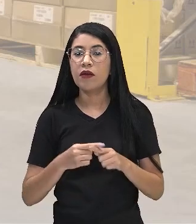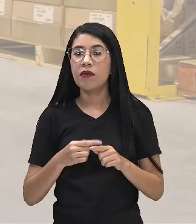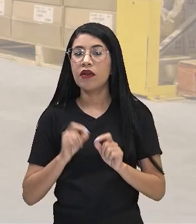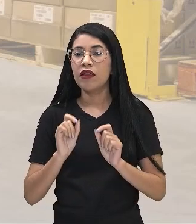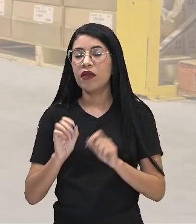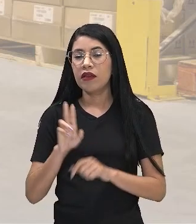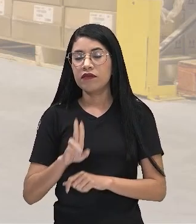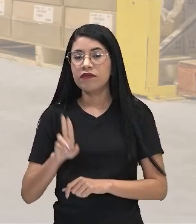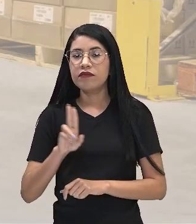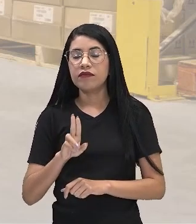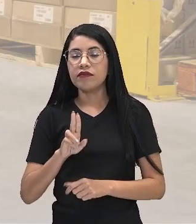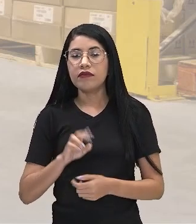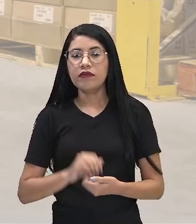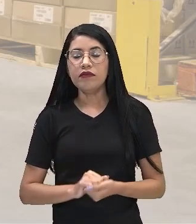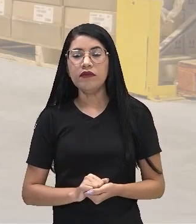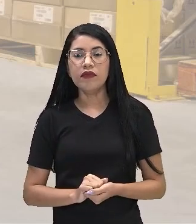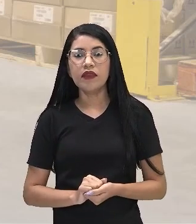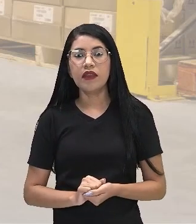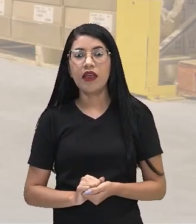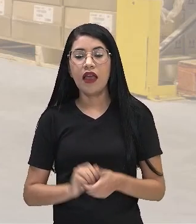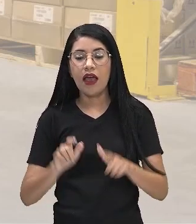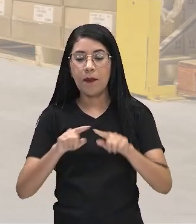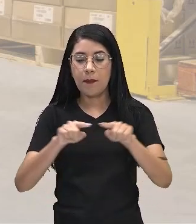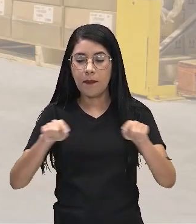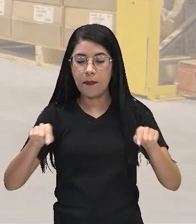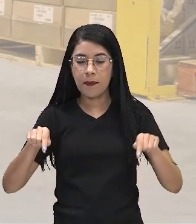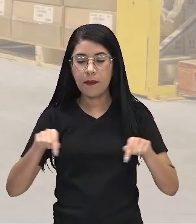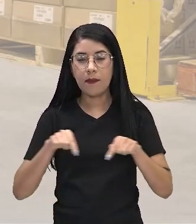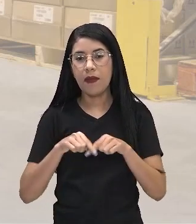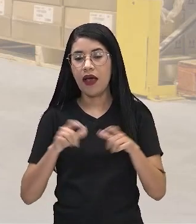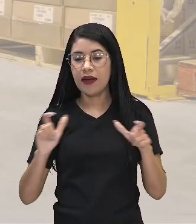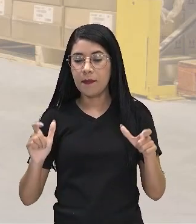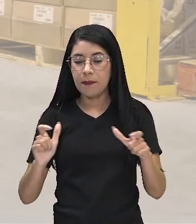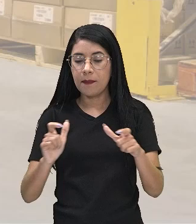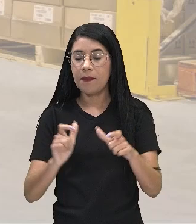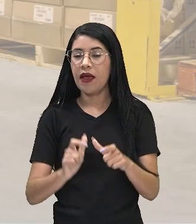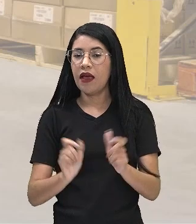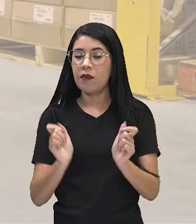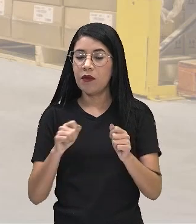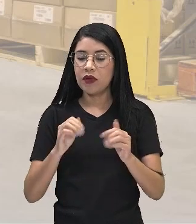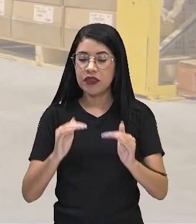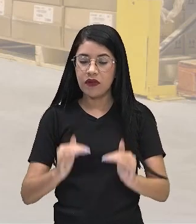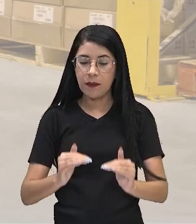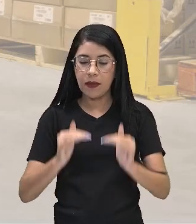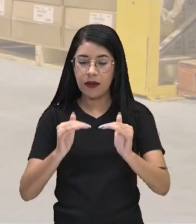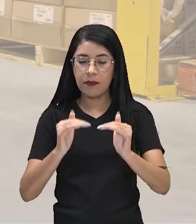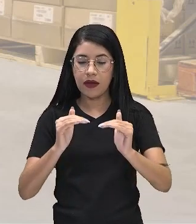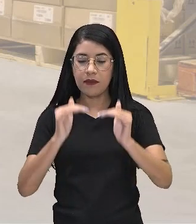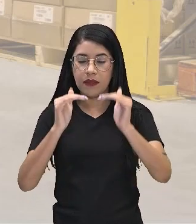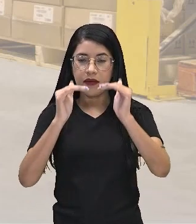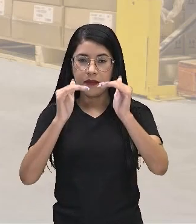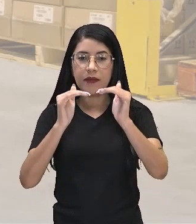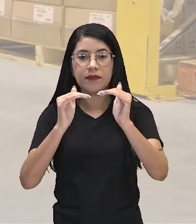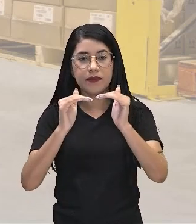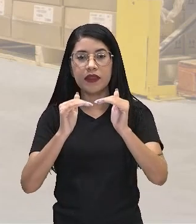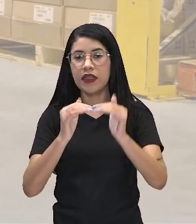eles utilizam aí a menor área possível para empilhar as caixas de uma maneira